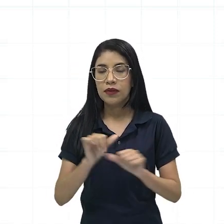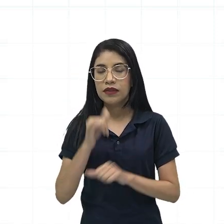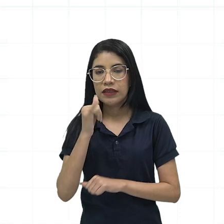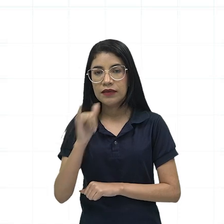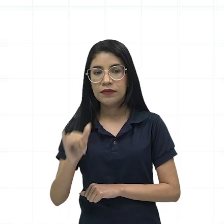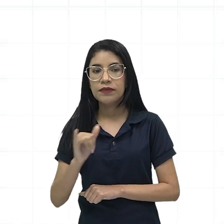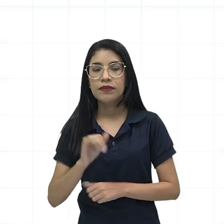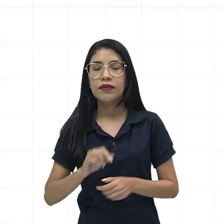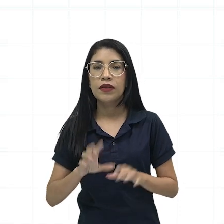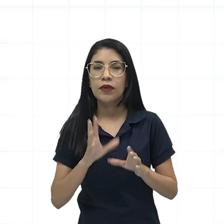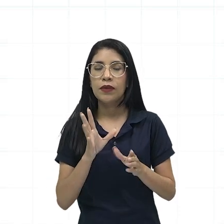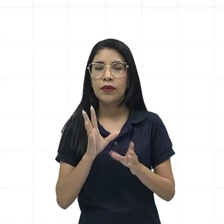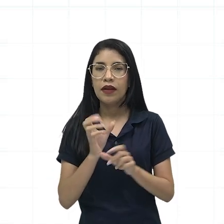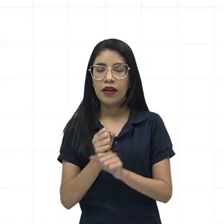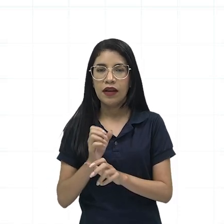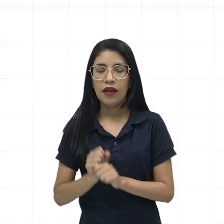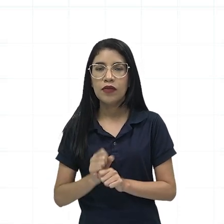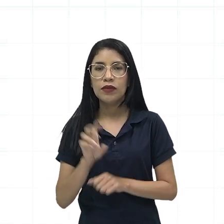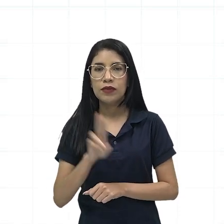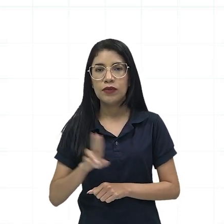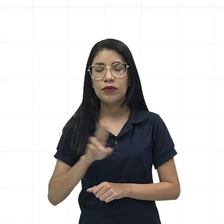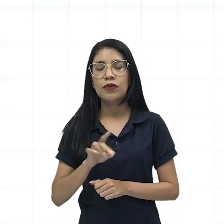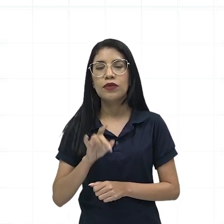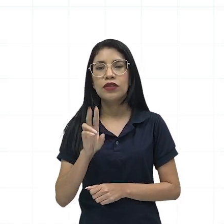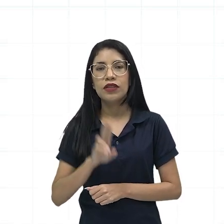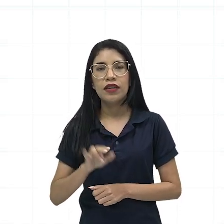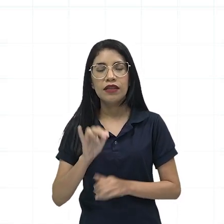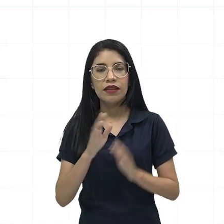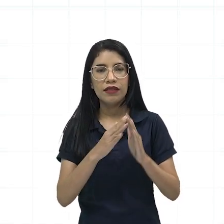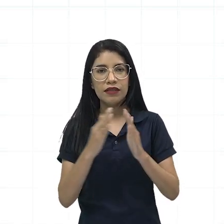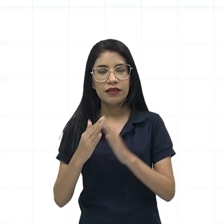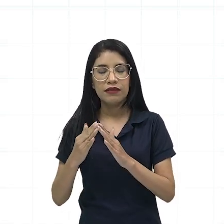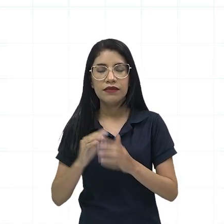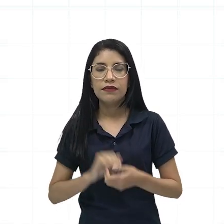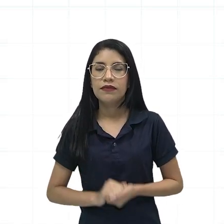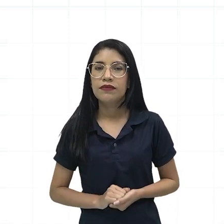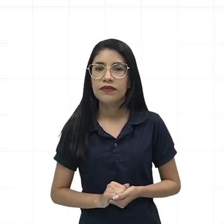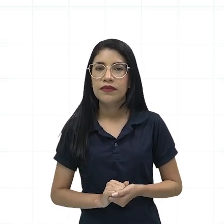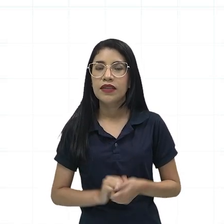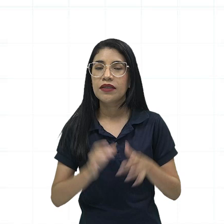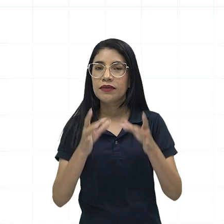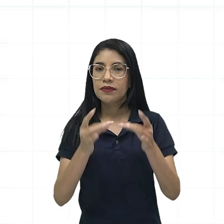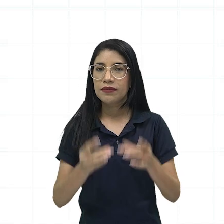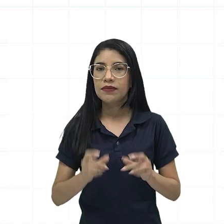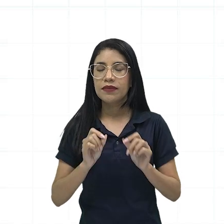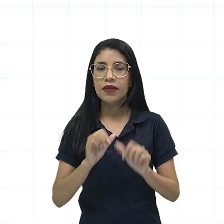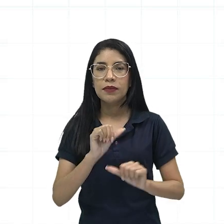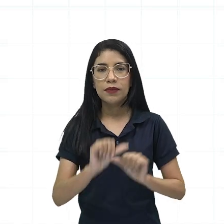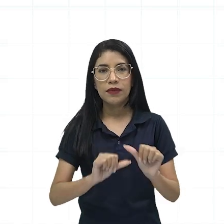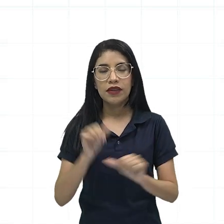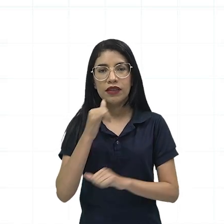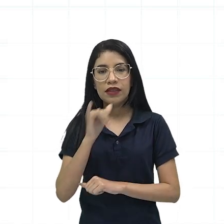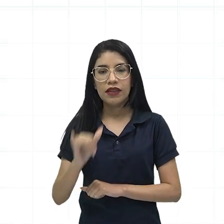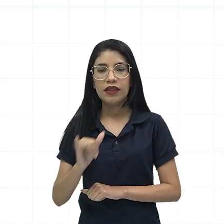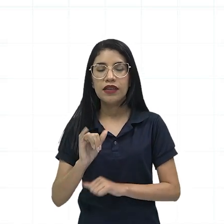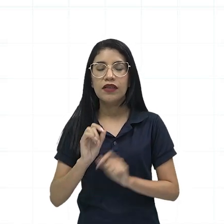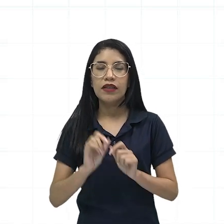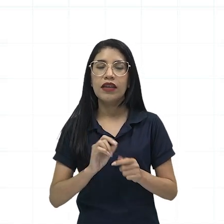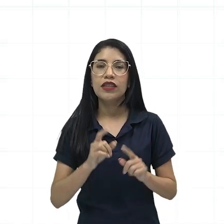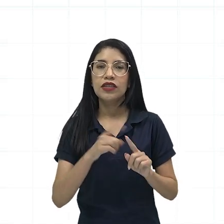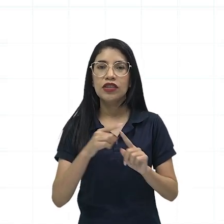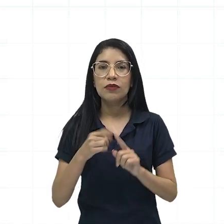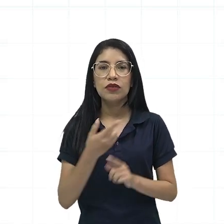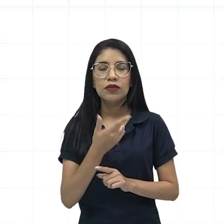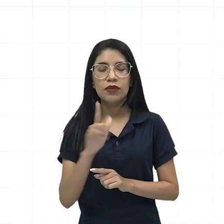de energia, cálculo de consumo de energia elétrica. E no detalhamento, transformações de energia elétrica em